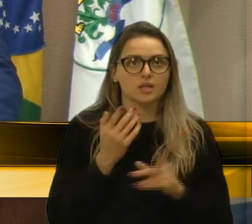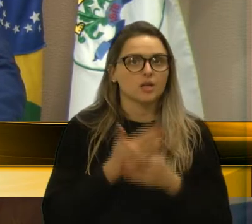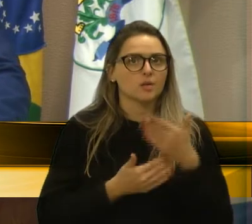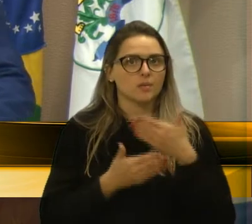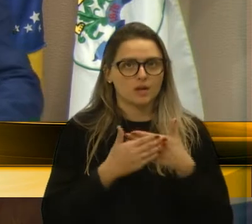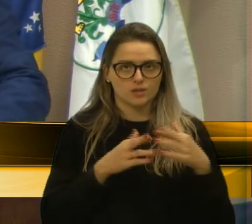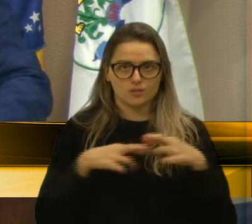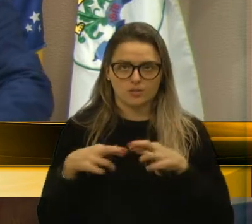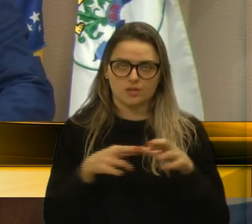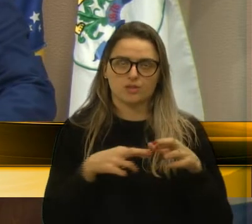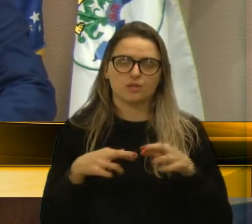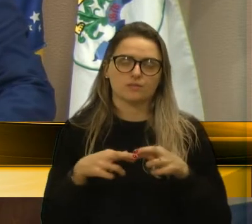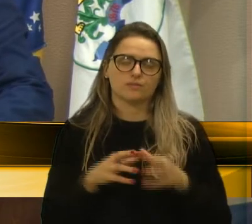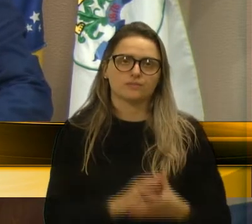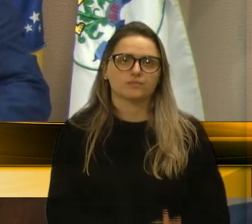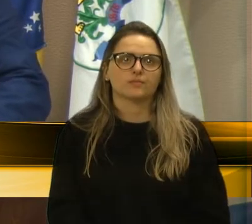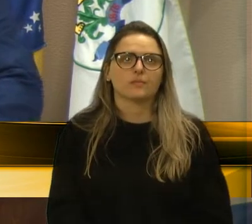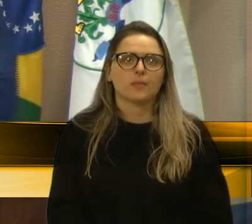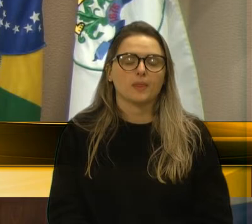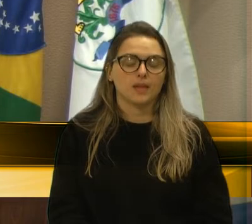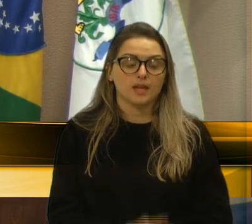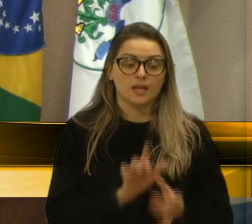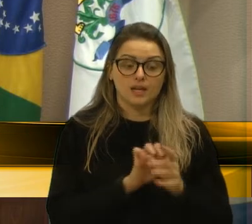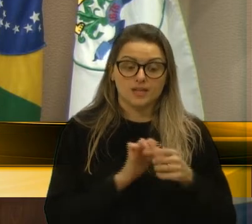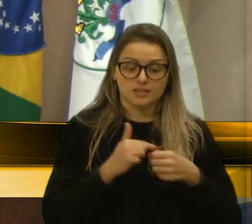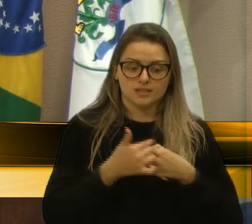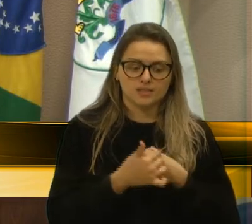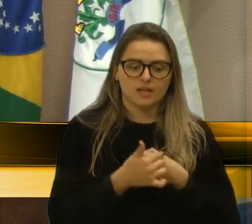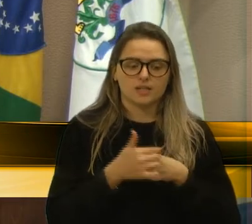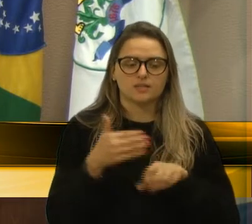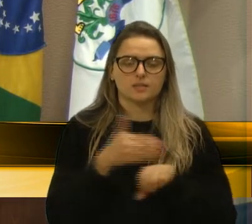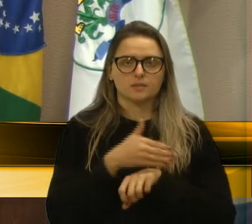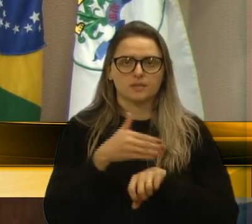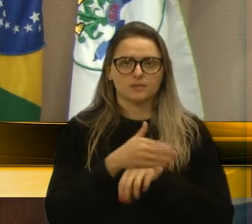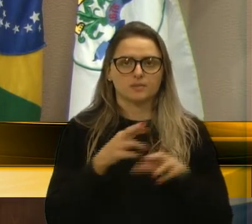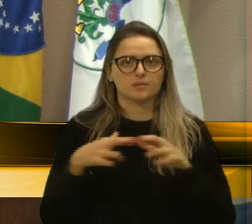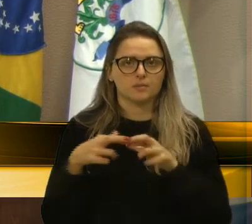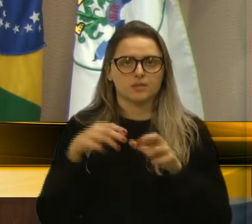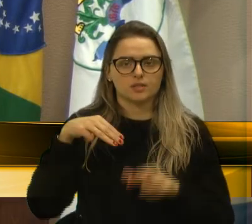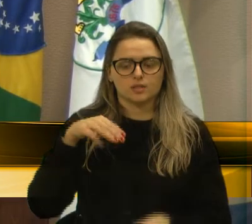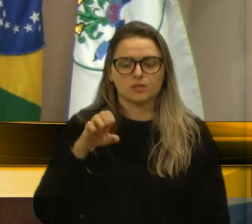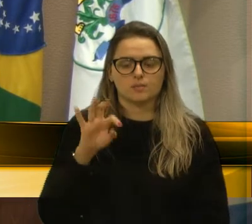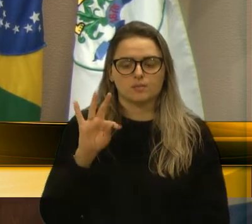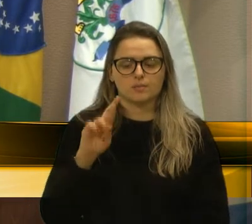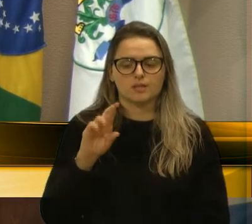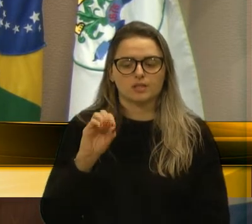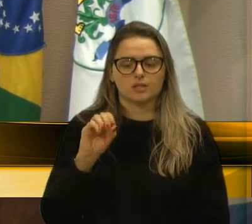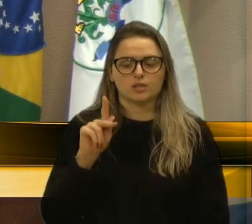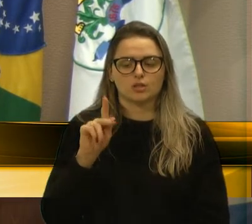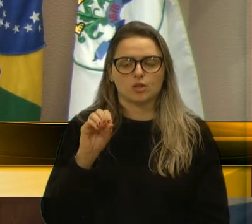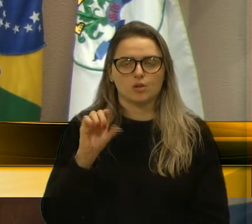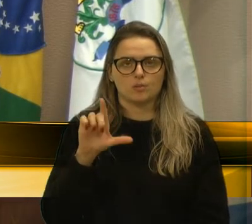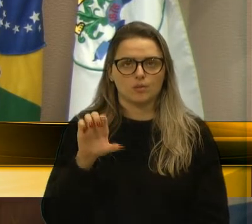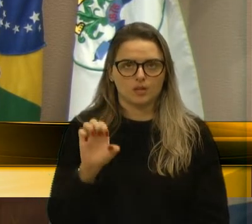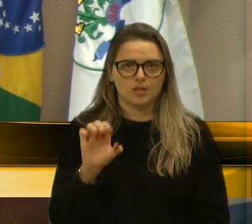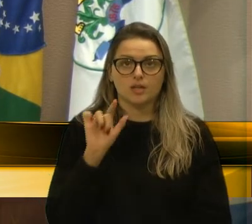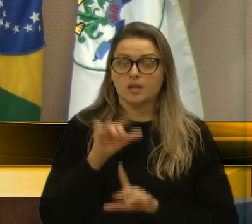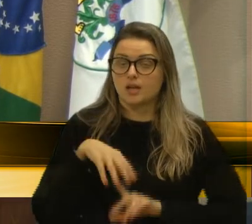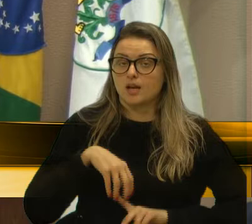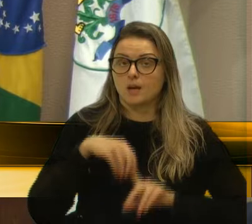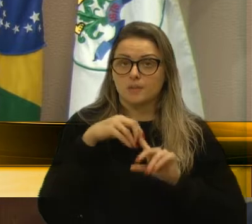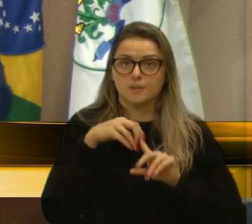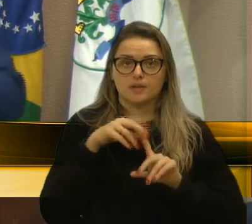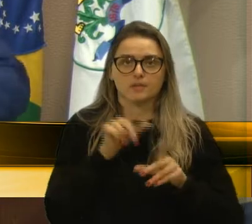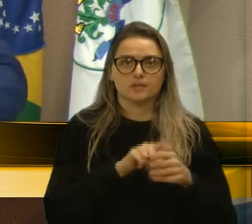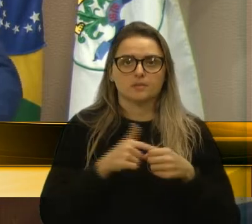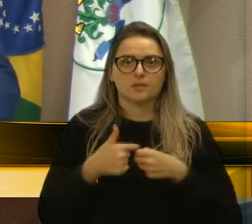região. As cidades que fazem parte de uma região metropolitana, e principalmente a principal cidade dessa